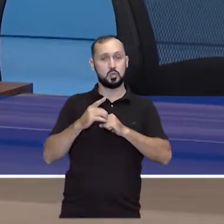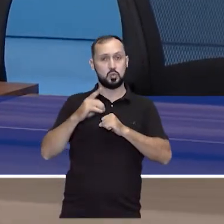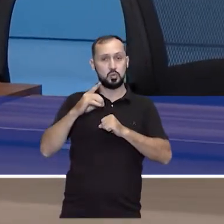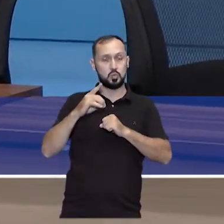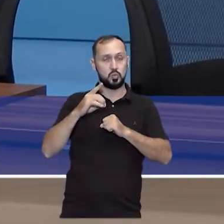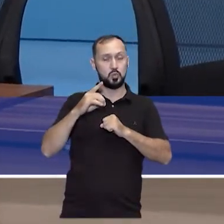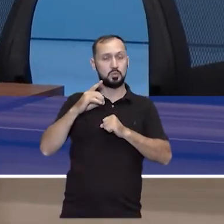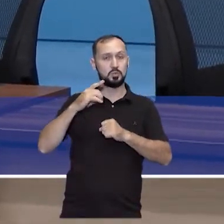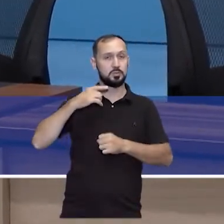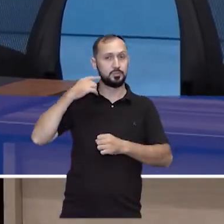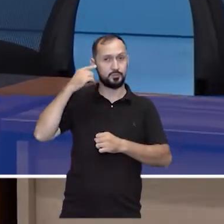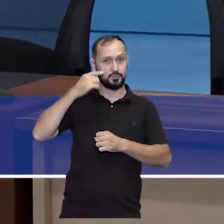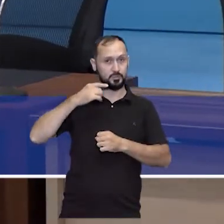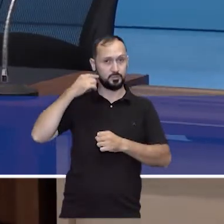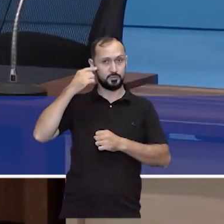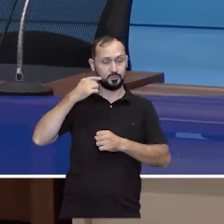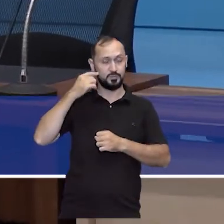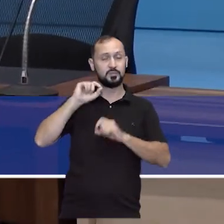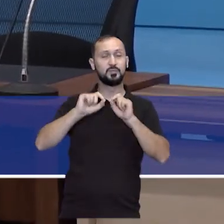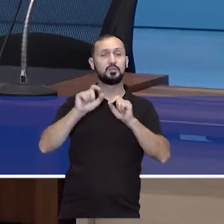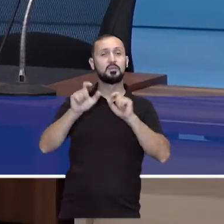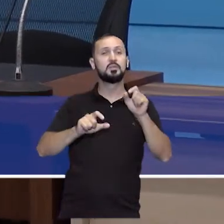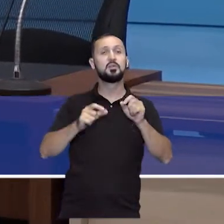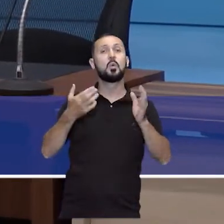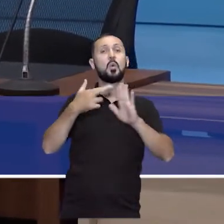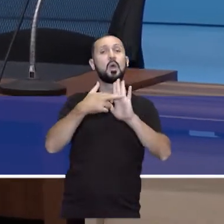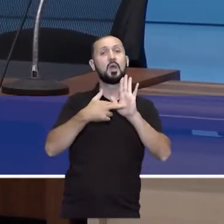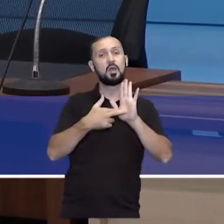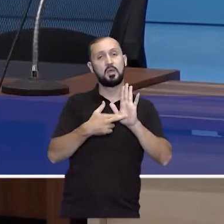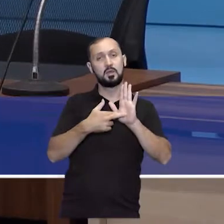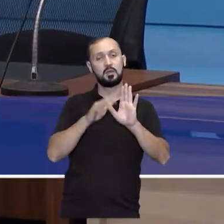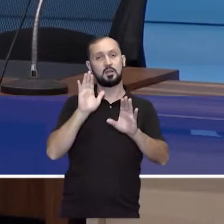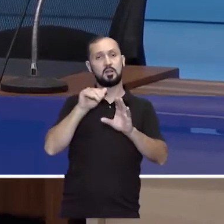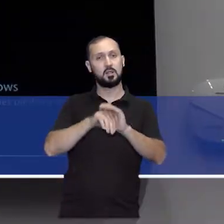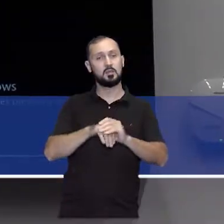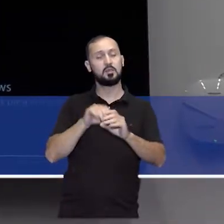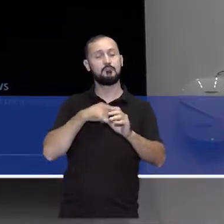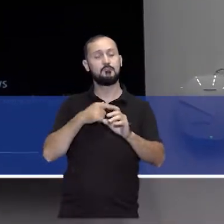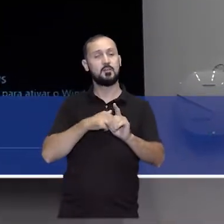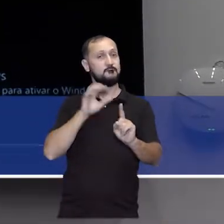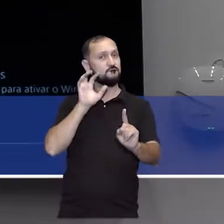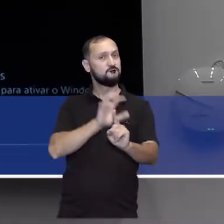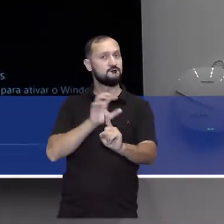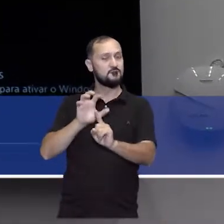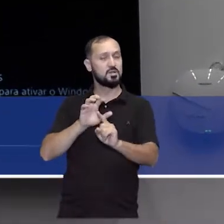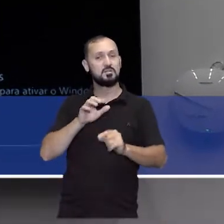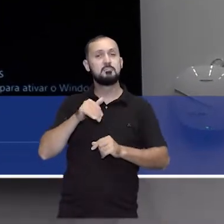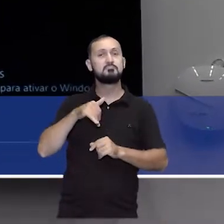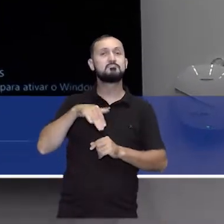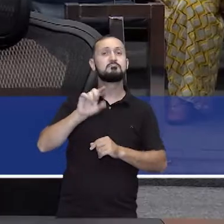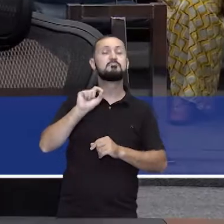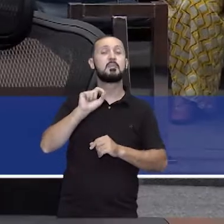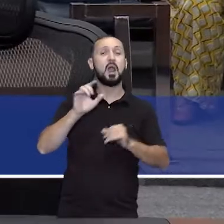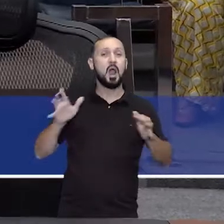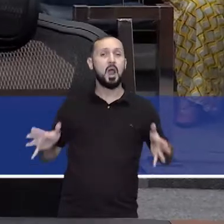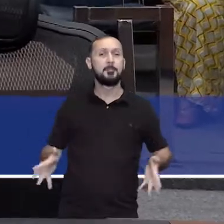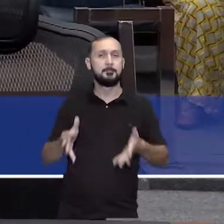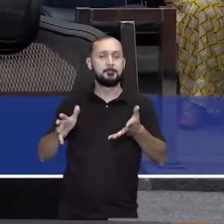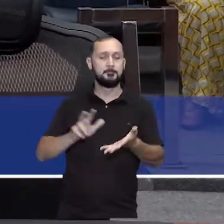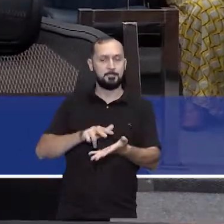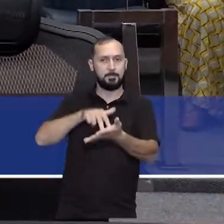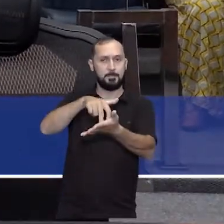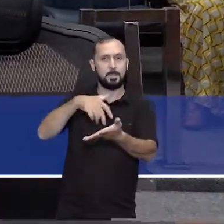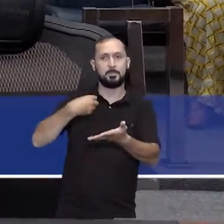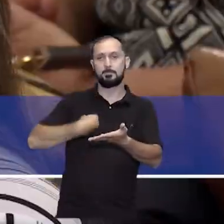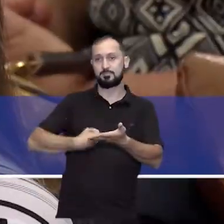em Direito destacou as principais mudanças das regras eleitorais para este ano, que devem impactar principalmente